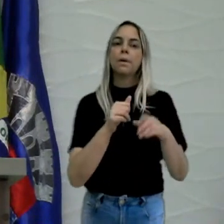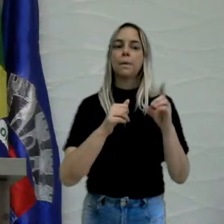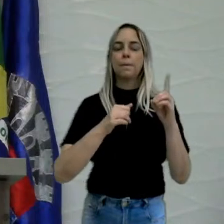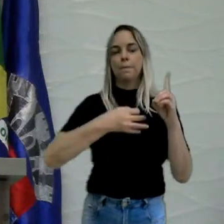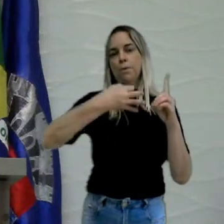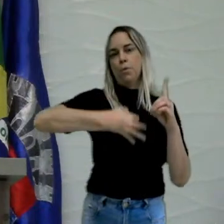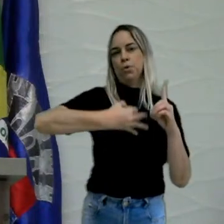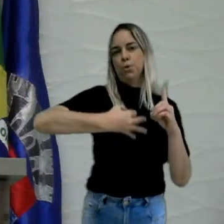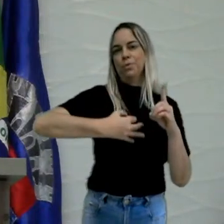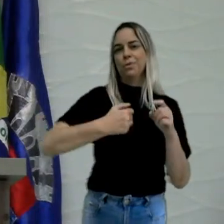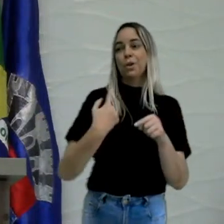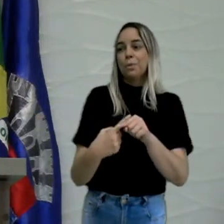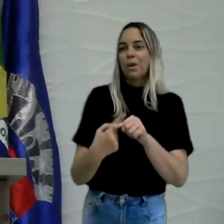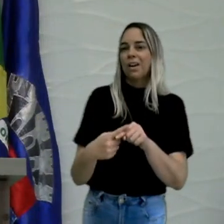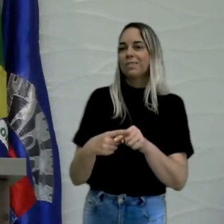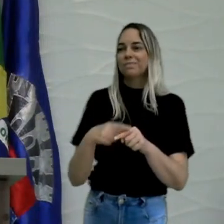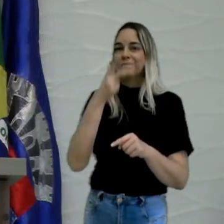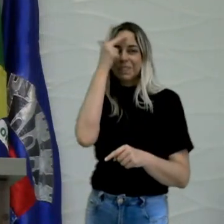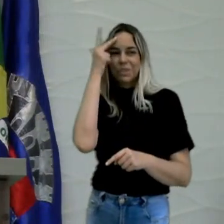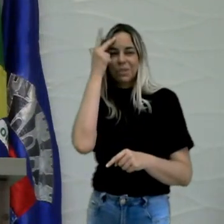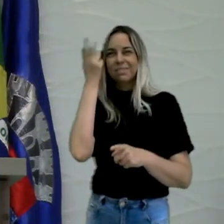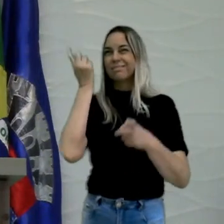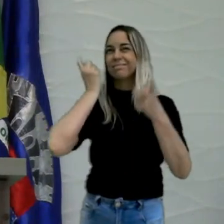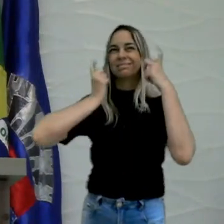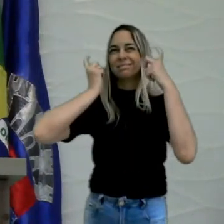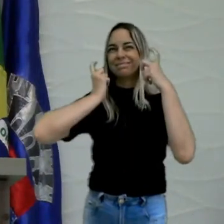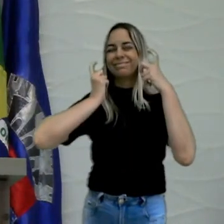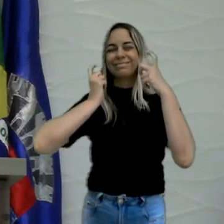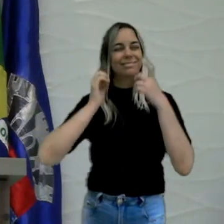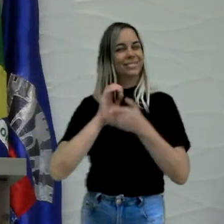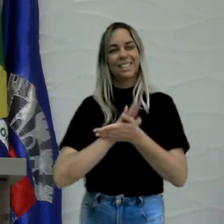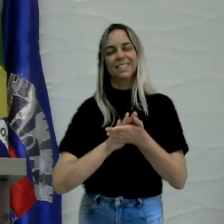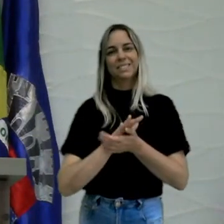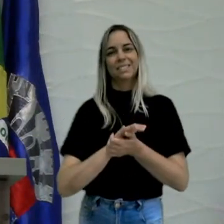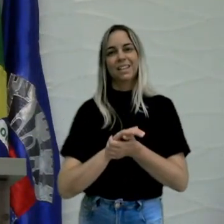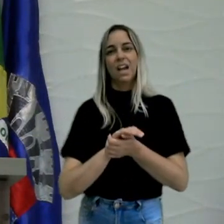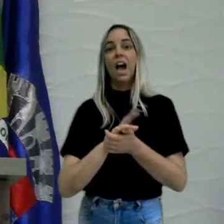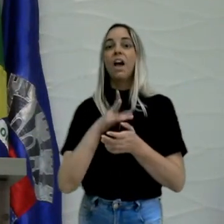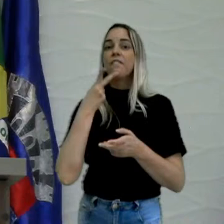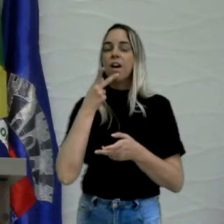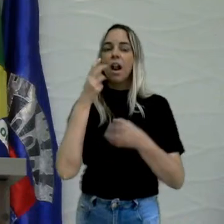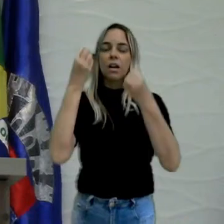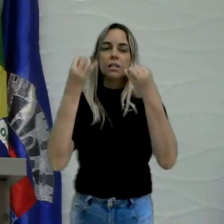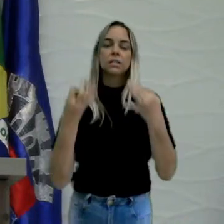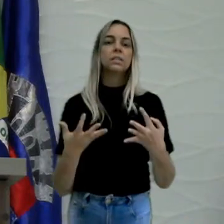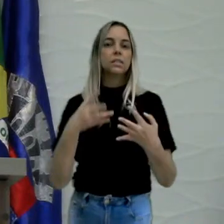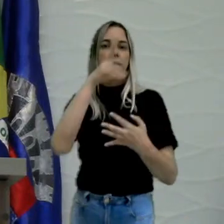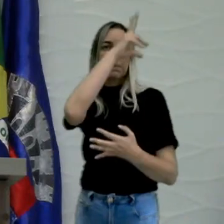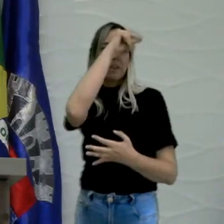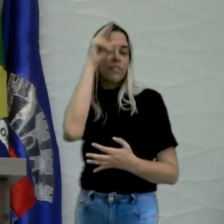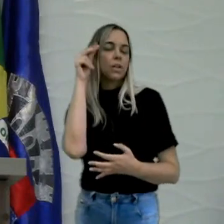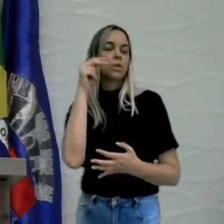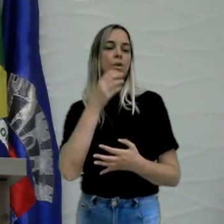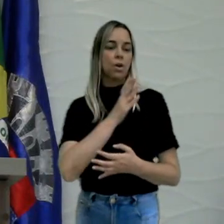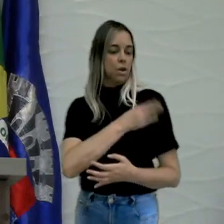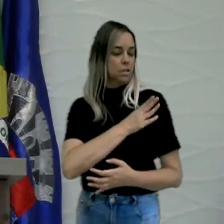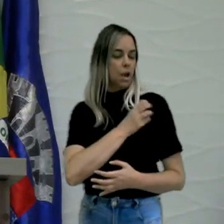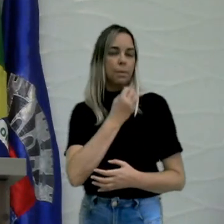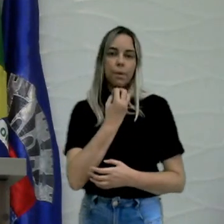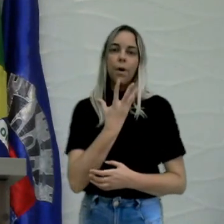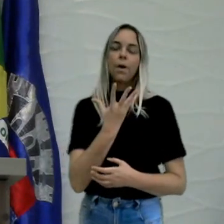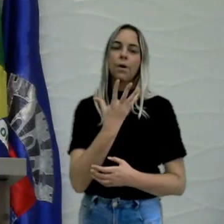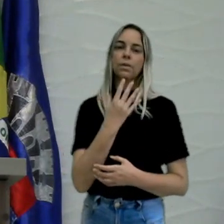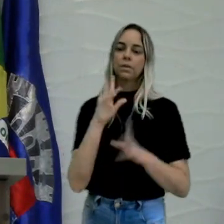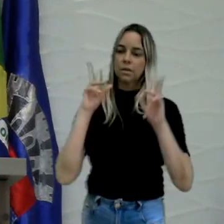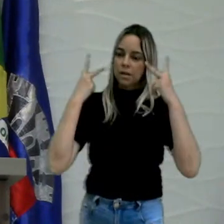Porque ninguém se preocupa com isso. Aí diz esse prefeito que tem um coração bom, ele é humano. É não. Porque você deixar o